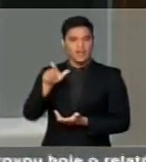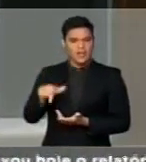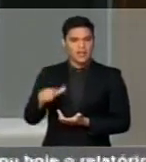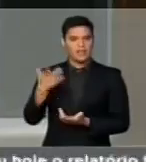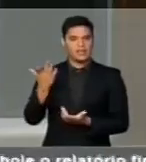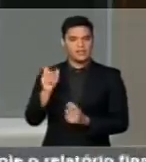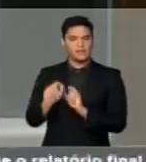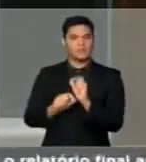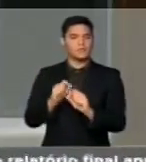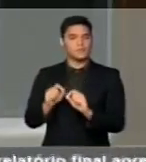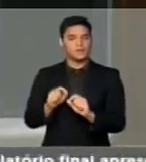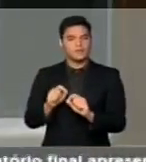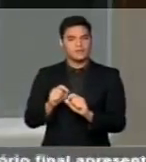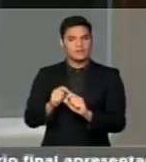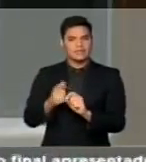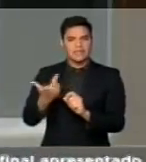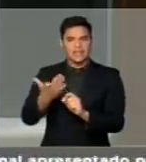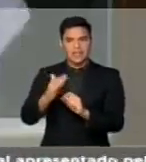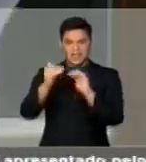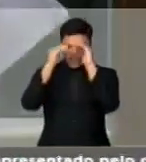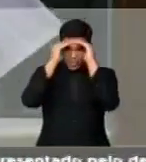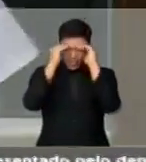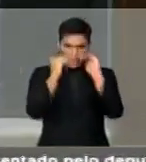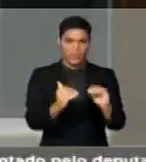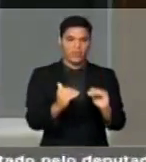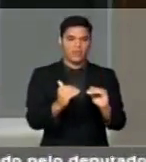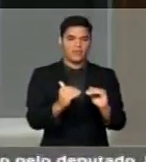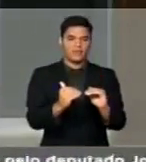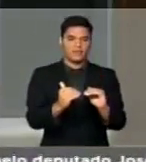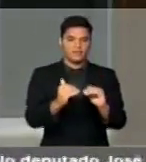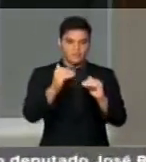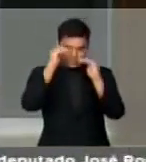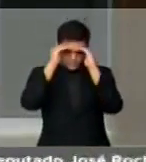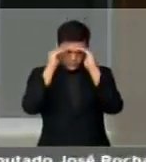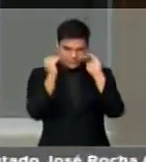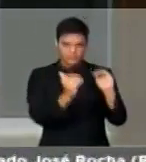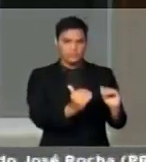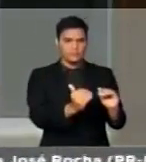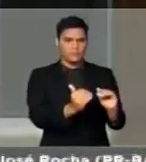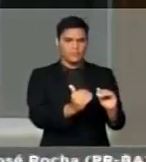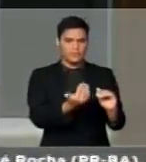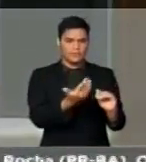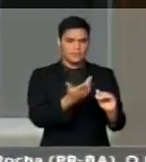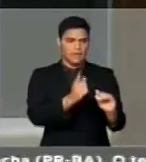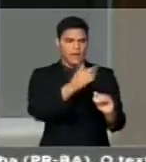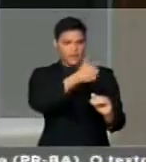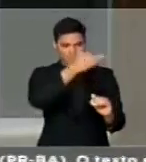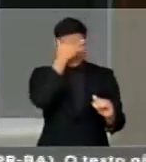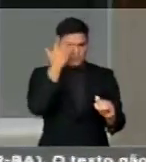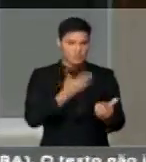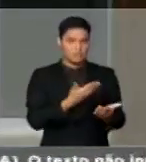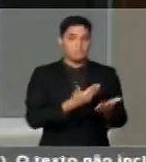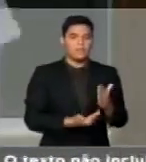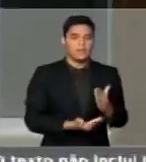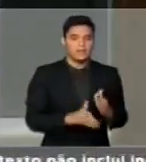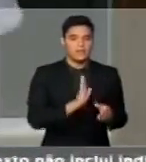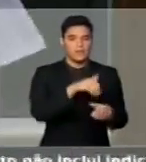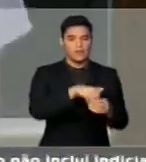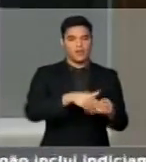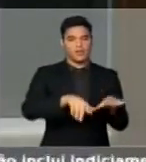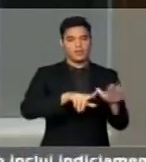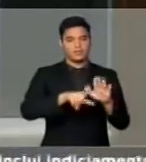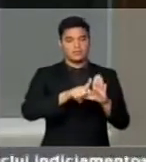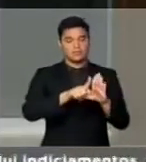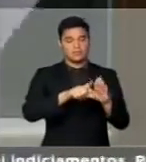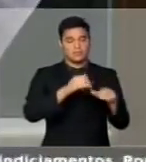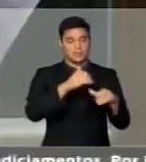sequestrador. E o seu sequestrador foi aquele que perdeu a eleição. Então, o que está sendo aplicado hoje não é diferente do programa